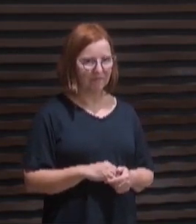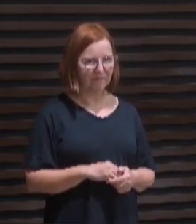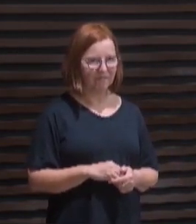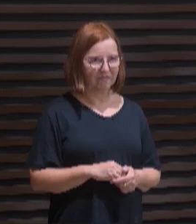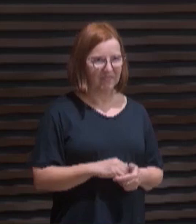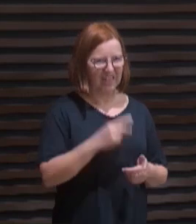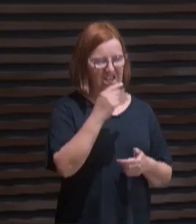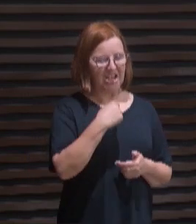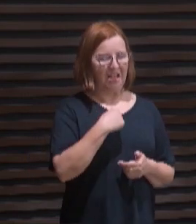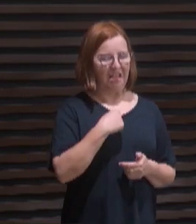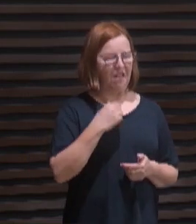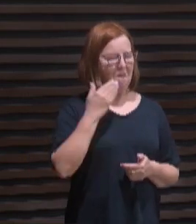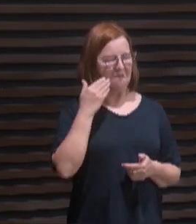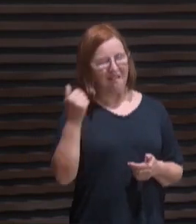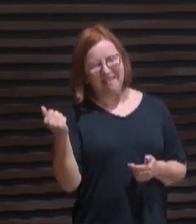Não tem